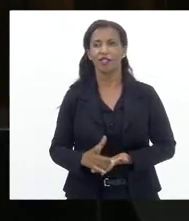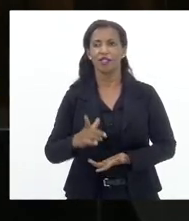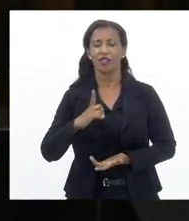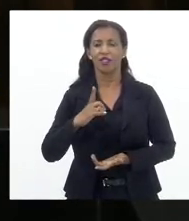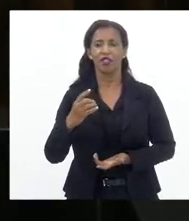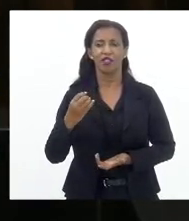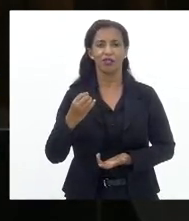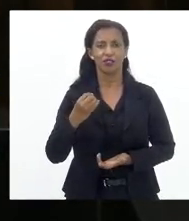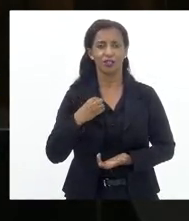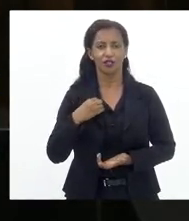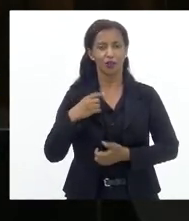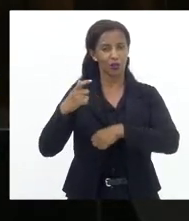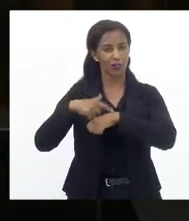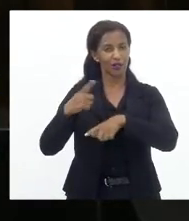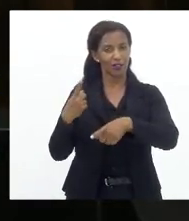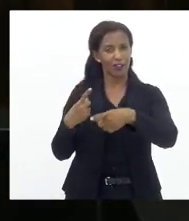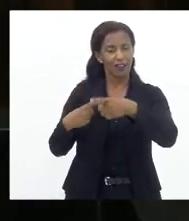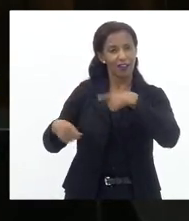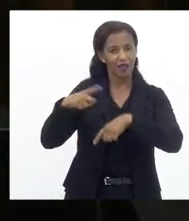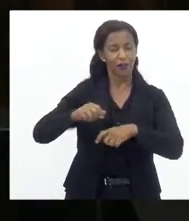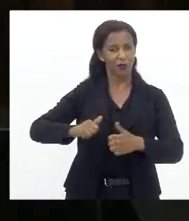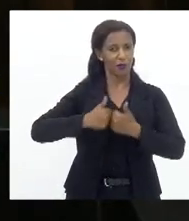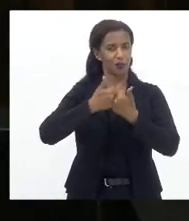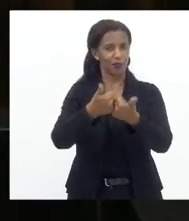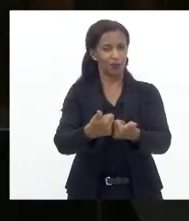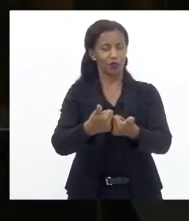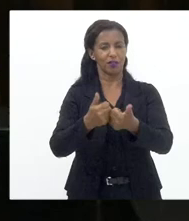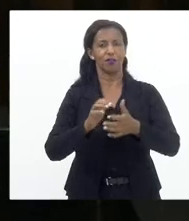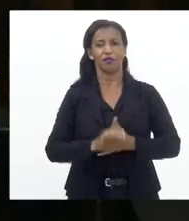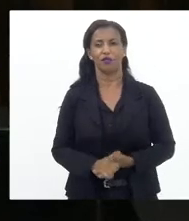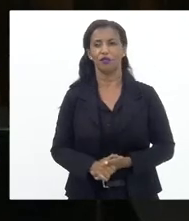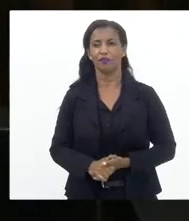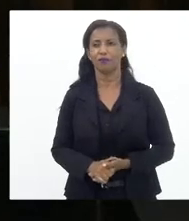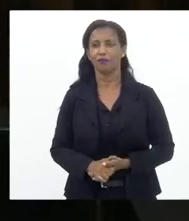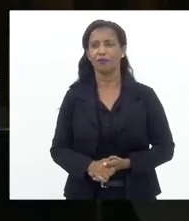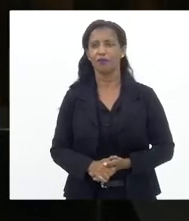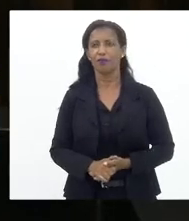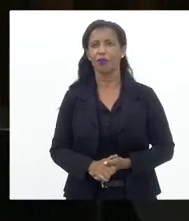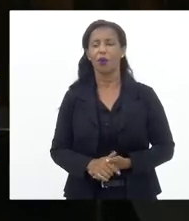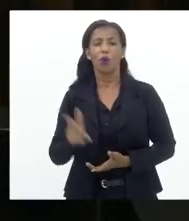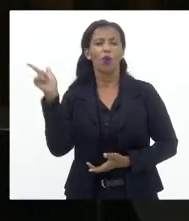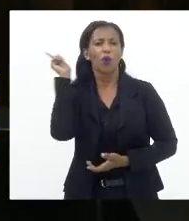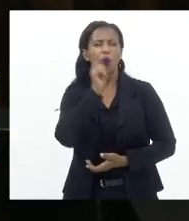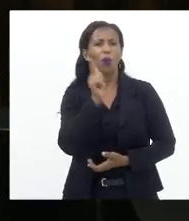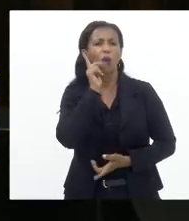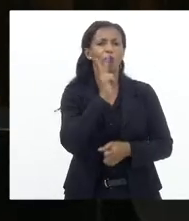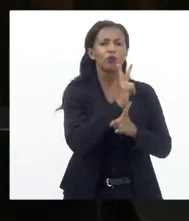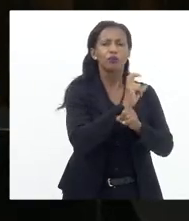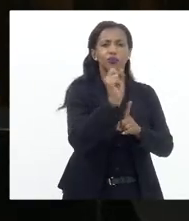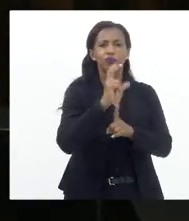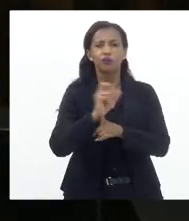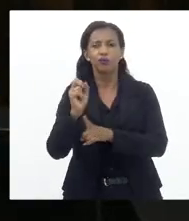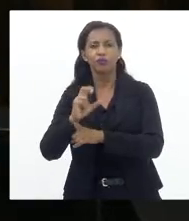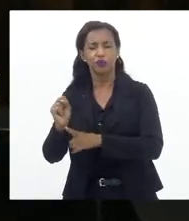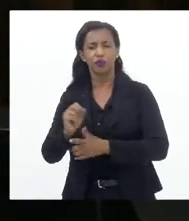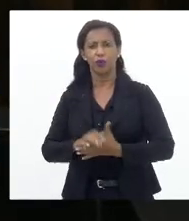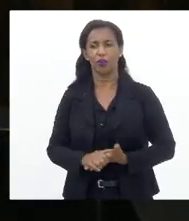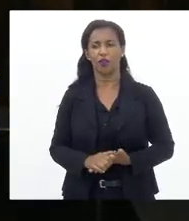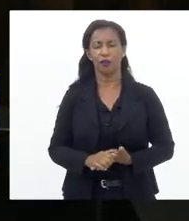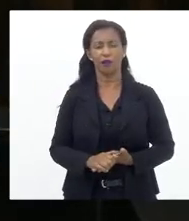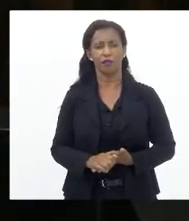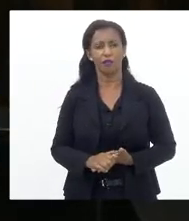tido um retorno muito positivo dessas pessoas conquistas importantes como a lei